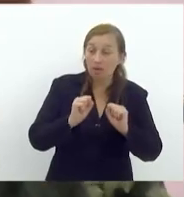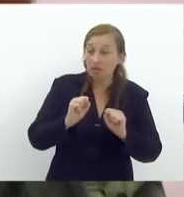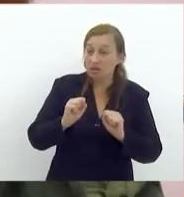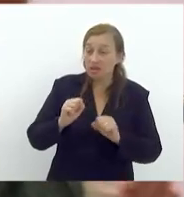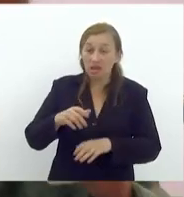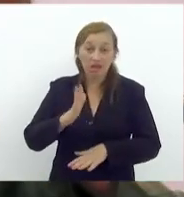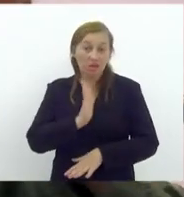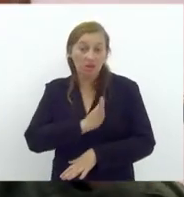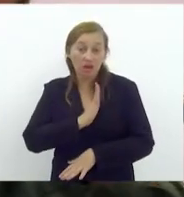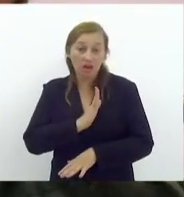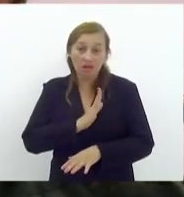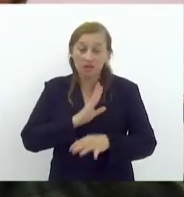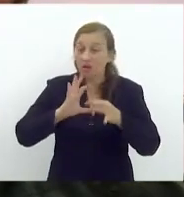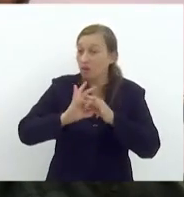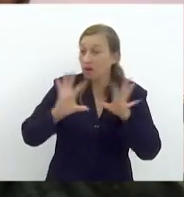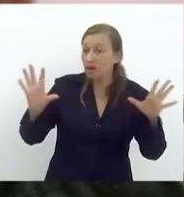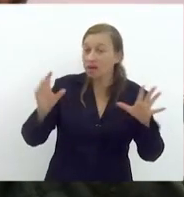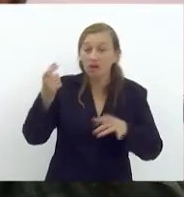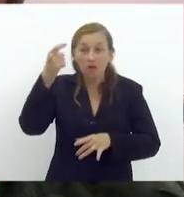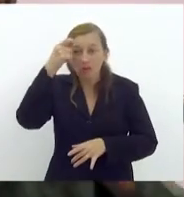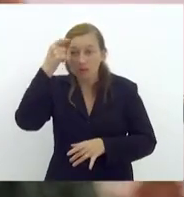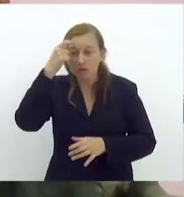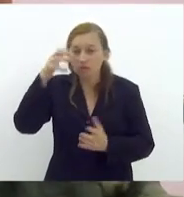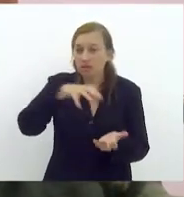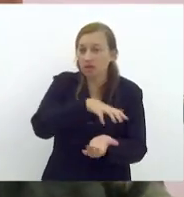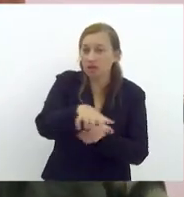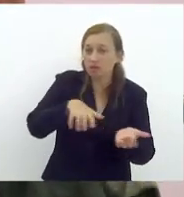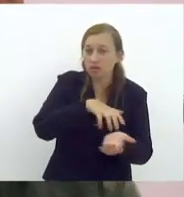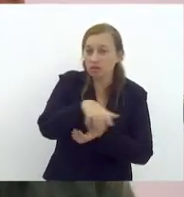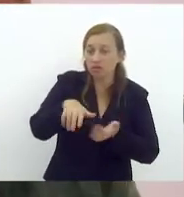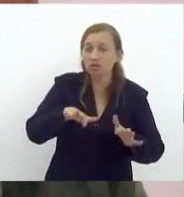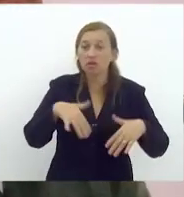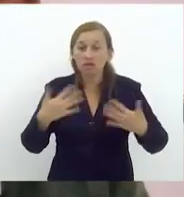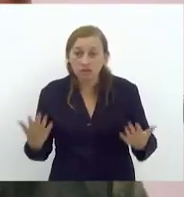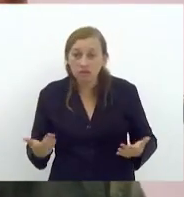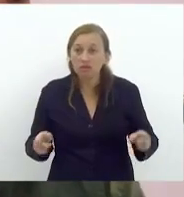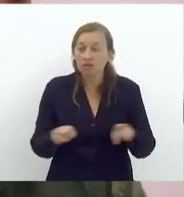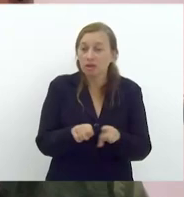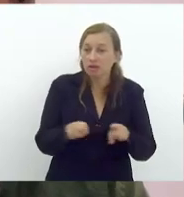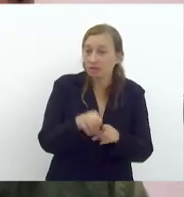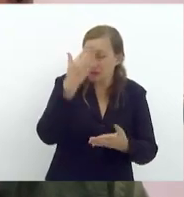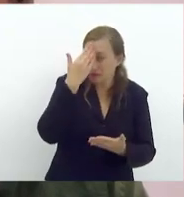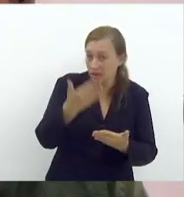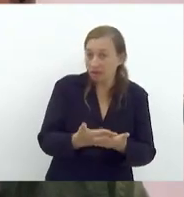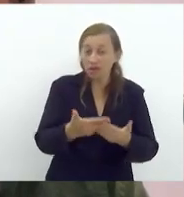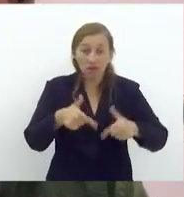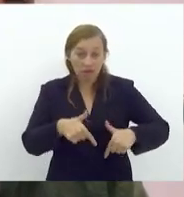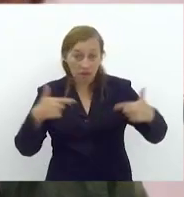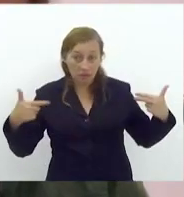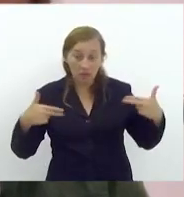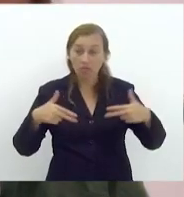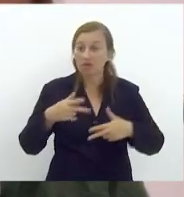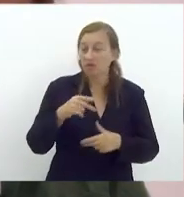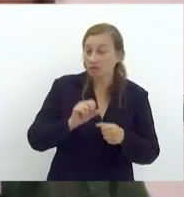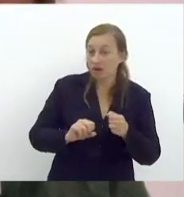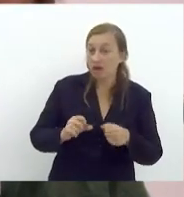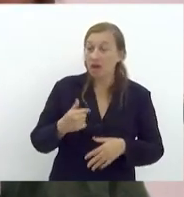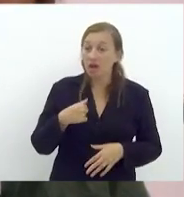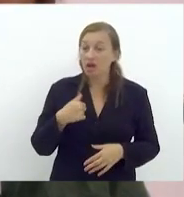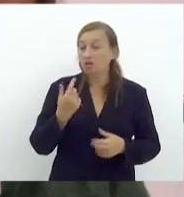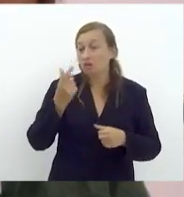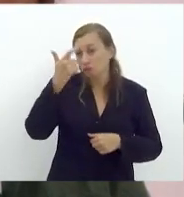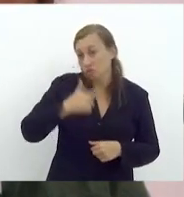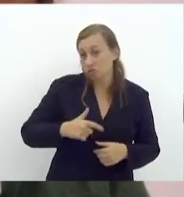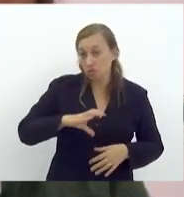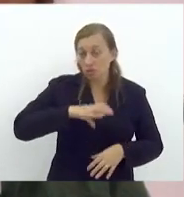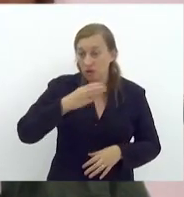coração aberto consciência e Revolução então também acredito que hip hop faz isso eu sou um tanto quanto